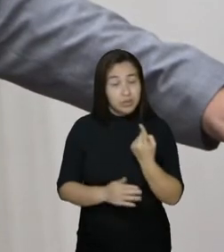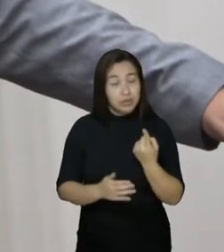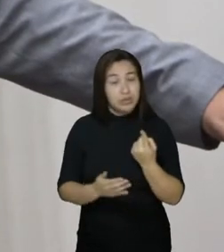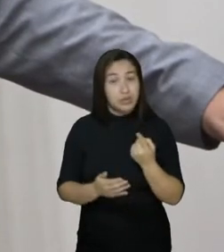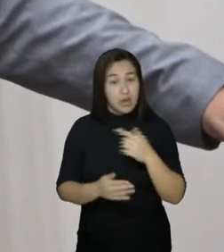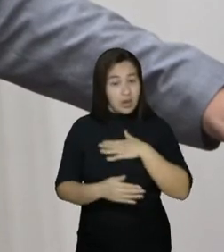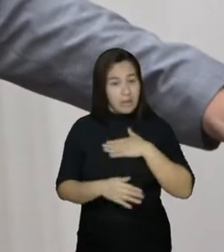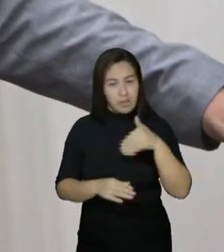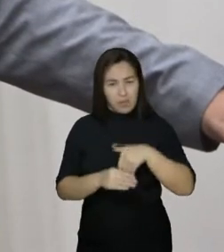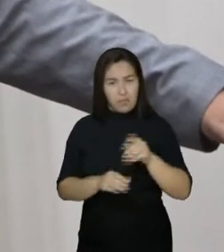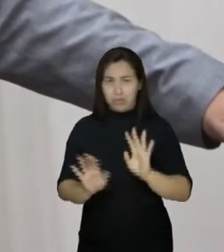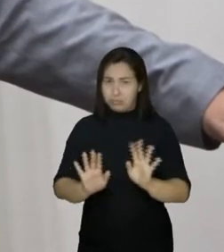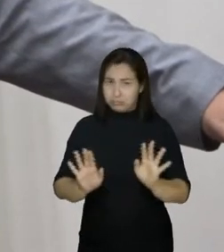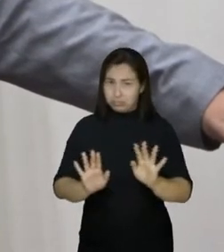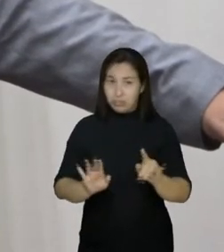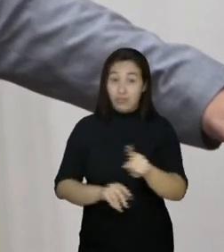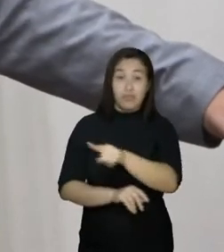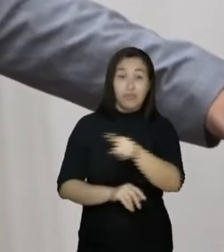meu voto não,